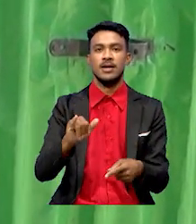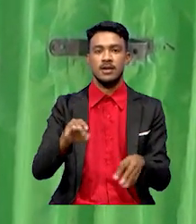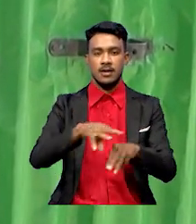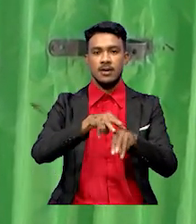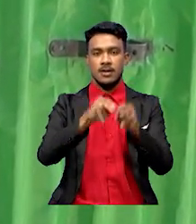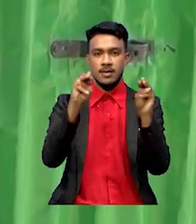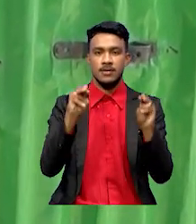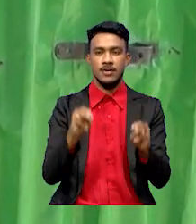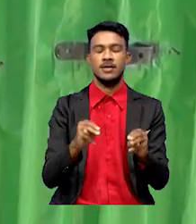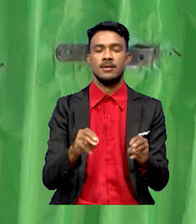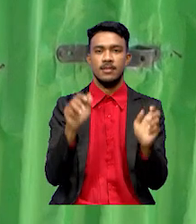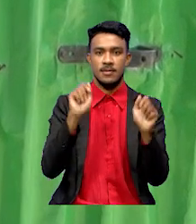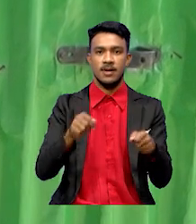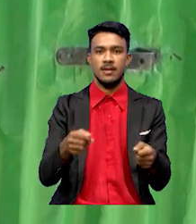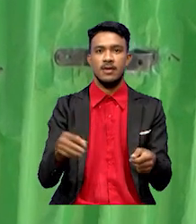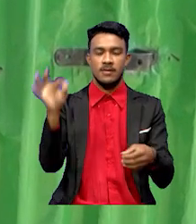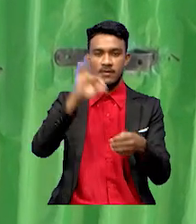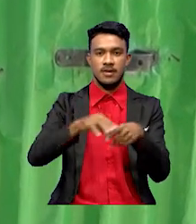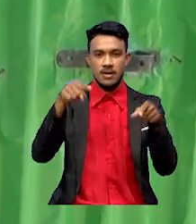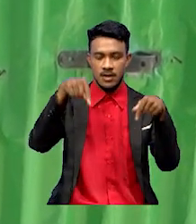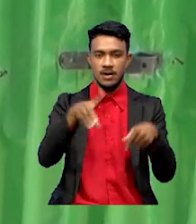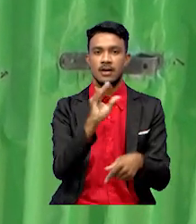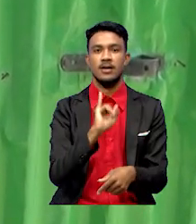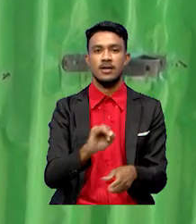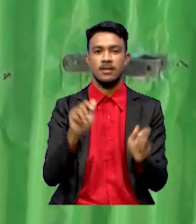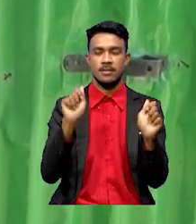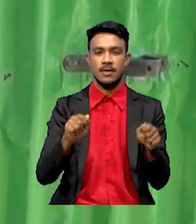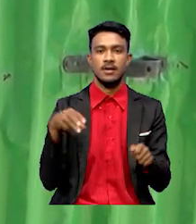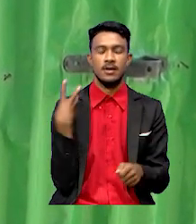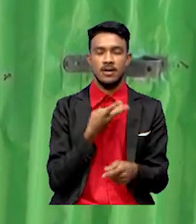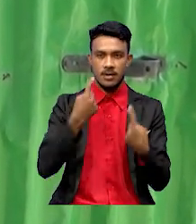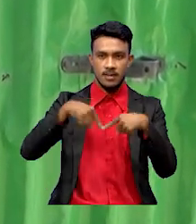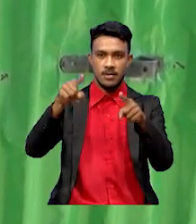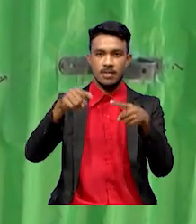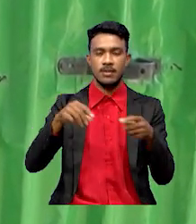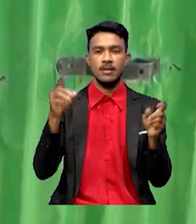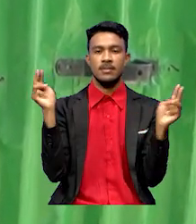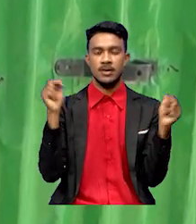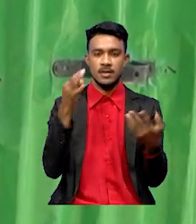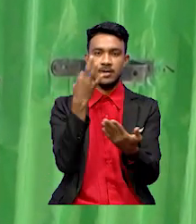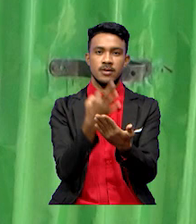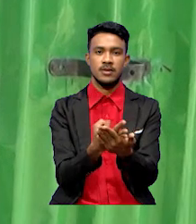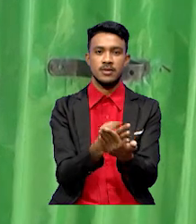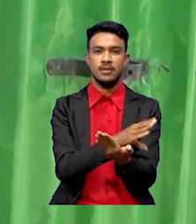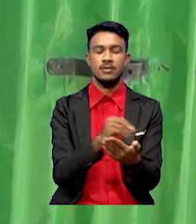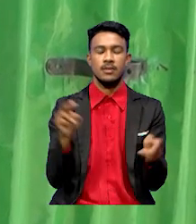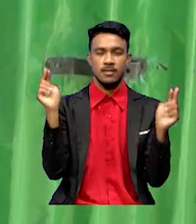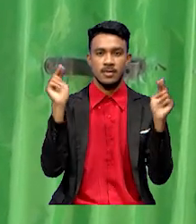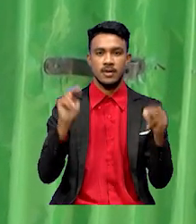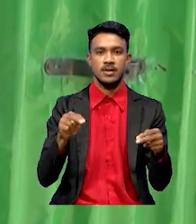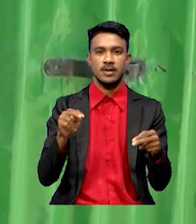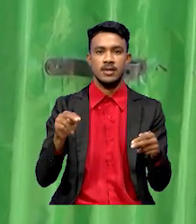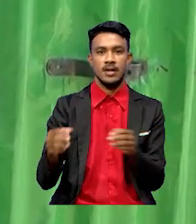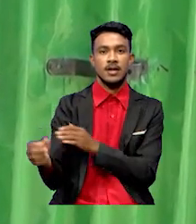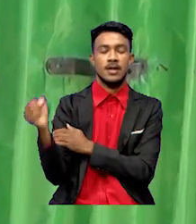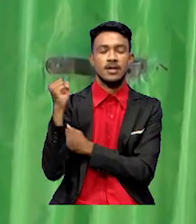galas botan ya. Tambai ta halo viajen ba mai mus presidia o samus. Presidia Energi yang